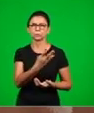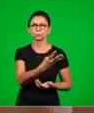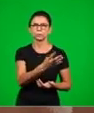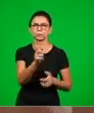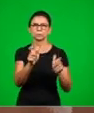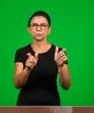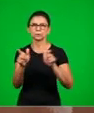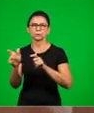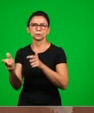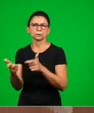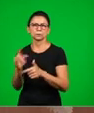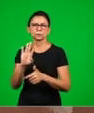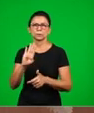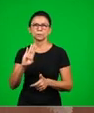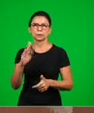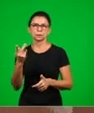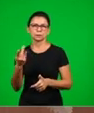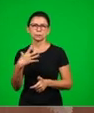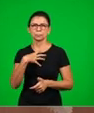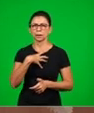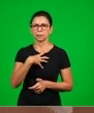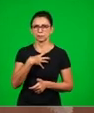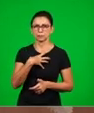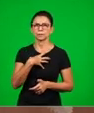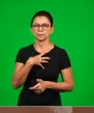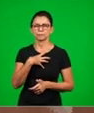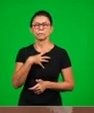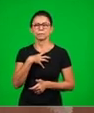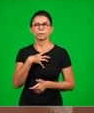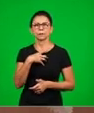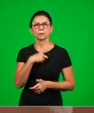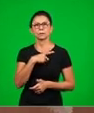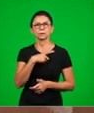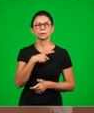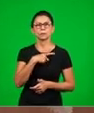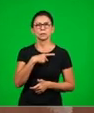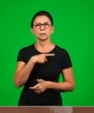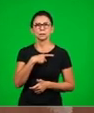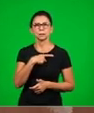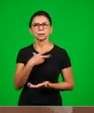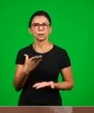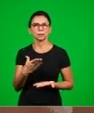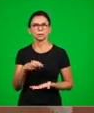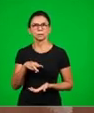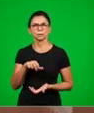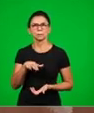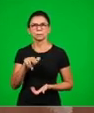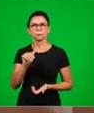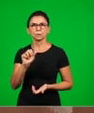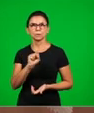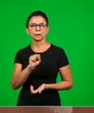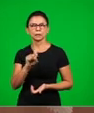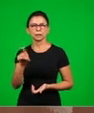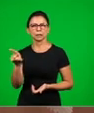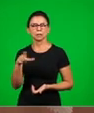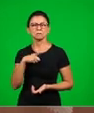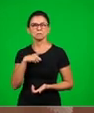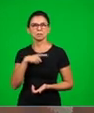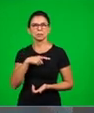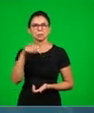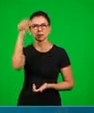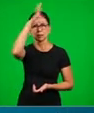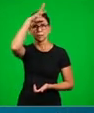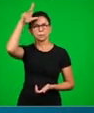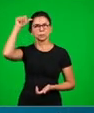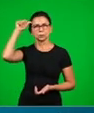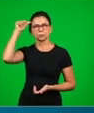então, Bahia. Então, nós temos no norte, Manaus, nós temos gente, né, do Amazonas. Então,